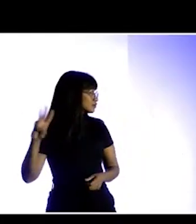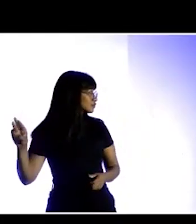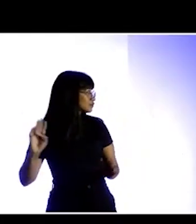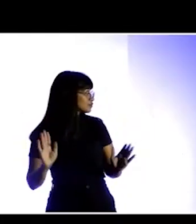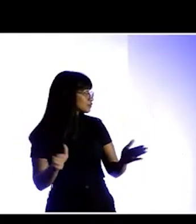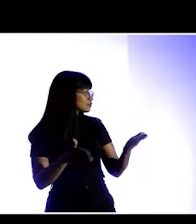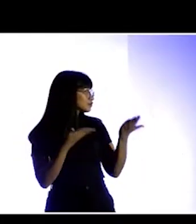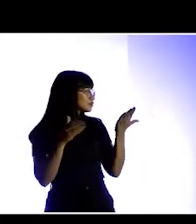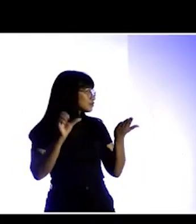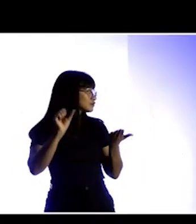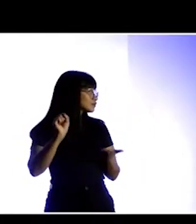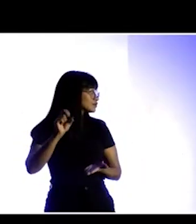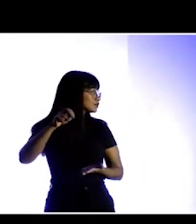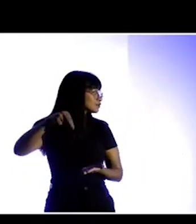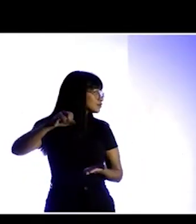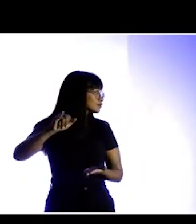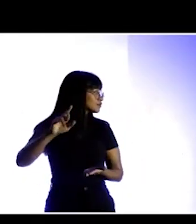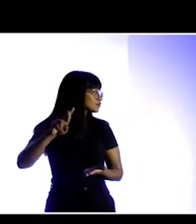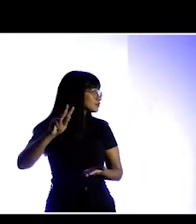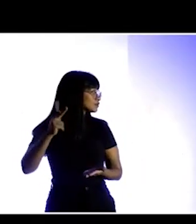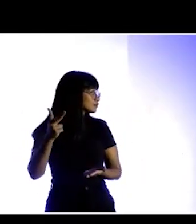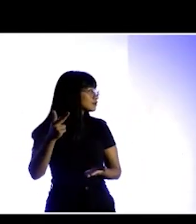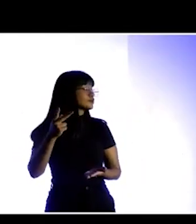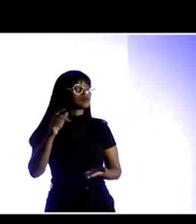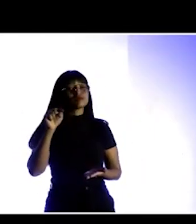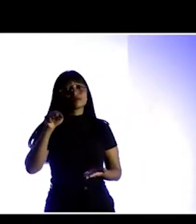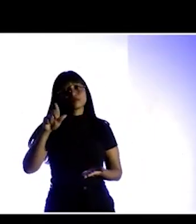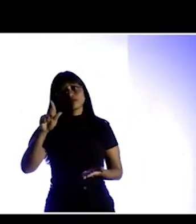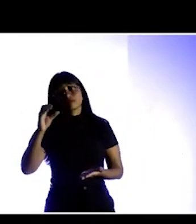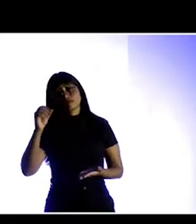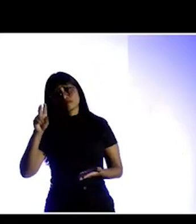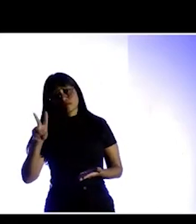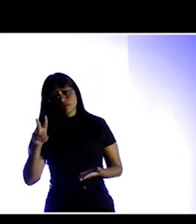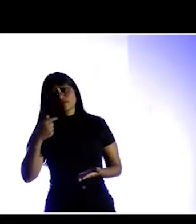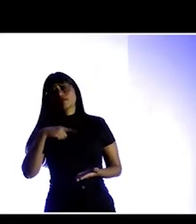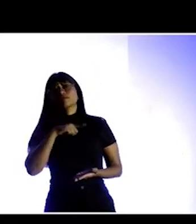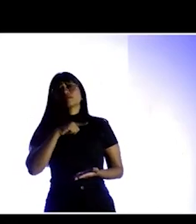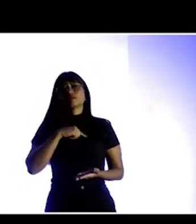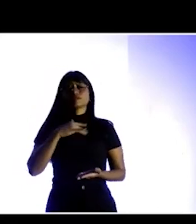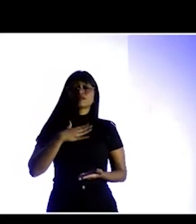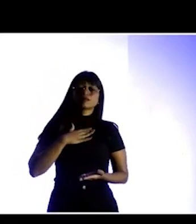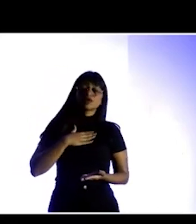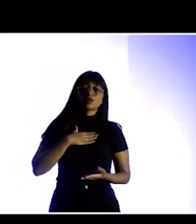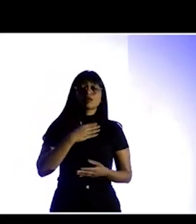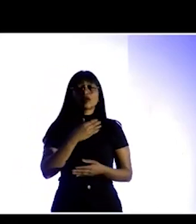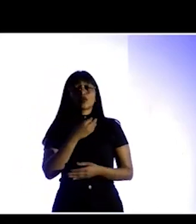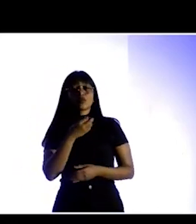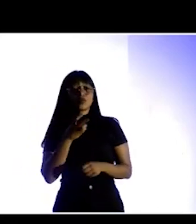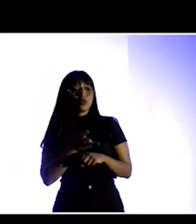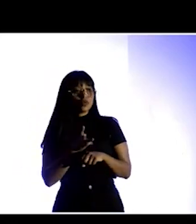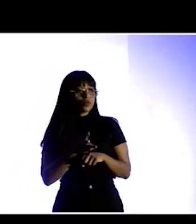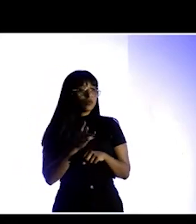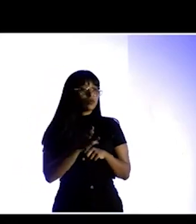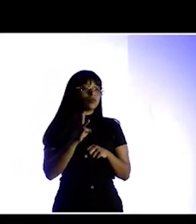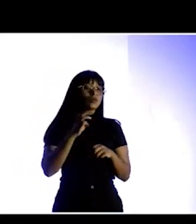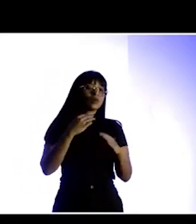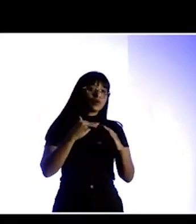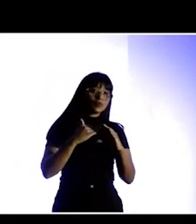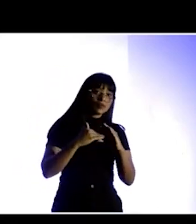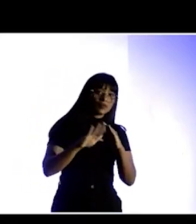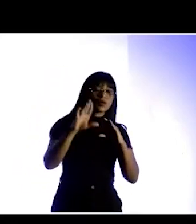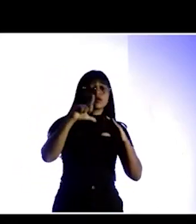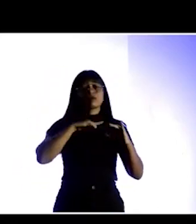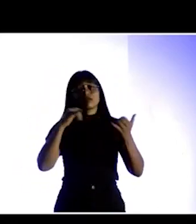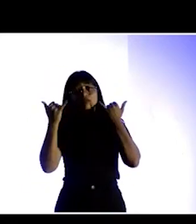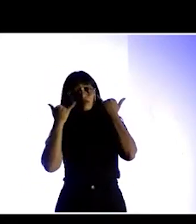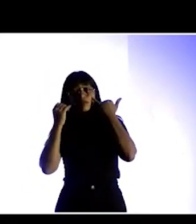informações. Meus contatos estão aqui também, quem precisar de qualquer informação, né, do que eu mostrei aqui, ou de outras informações, a gente está aí junto aí